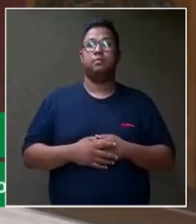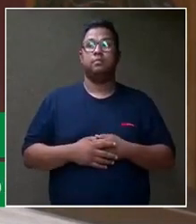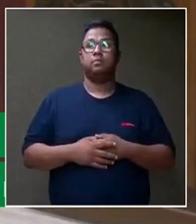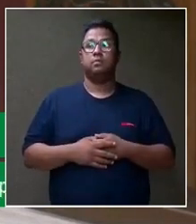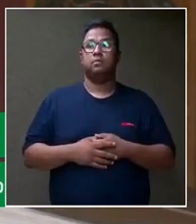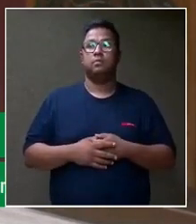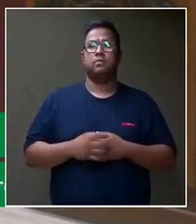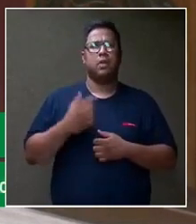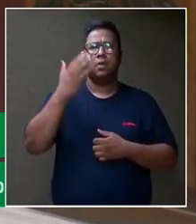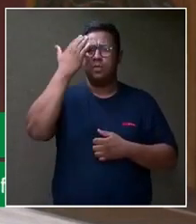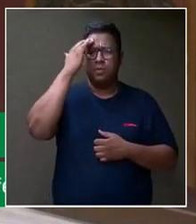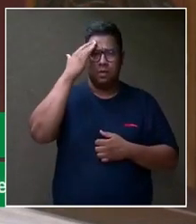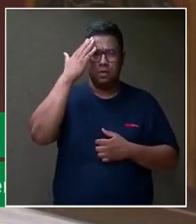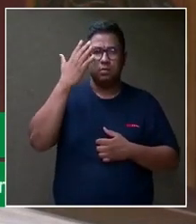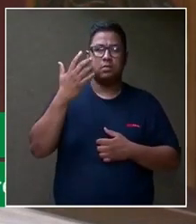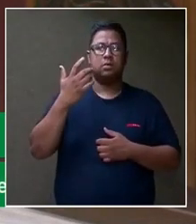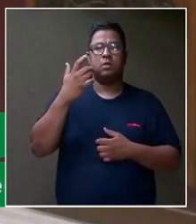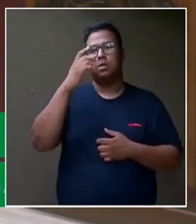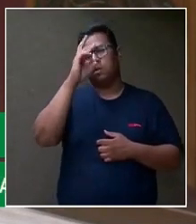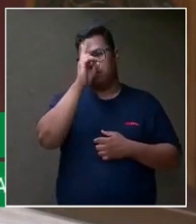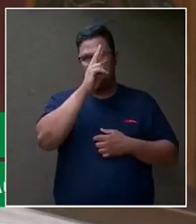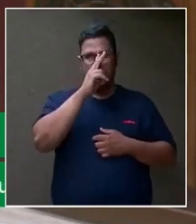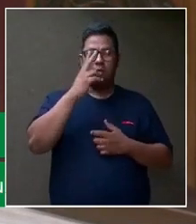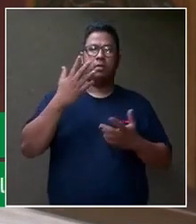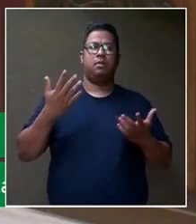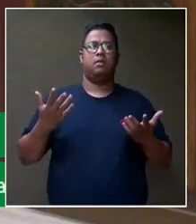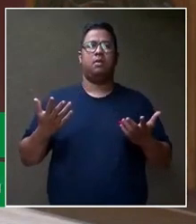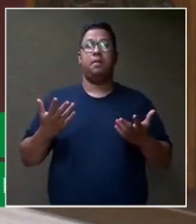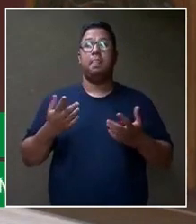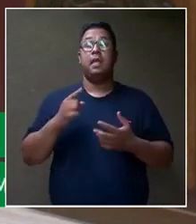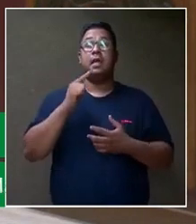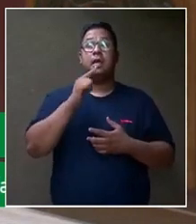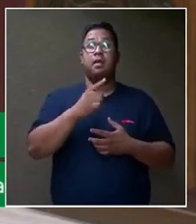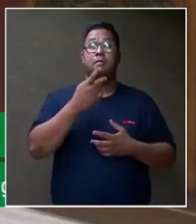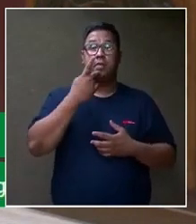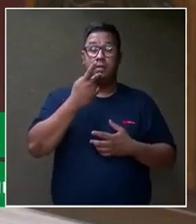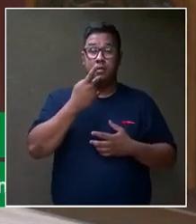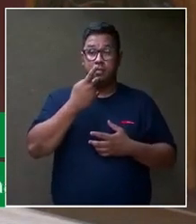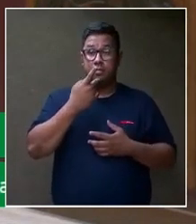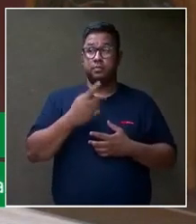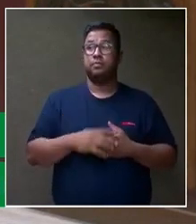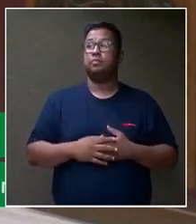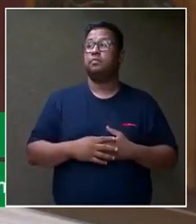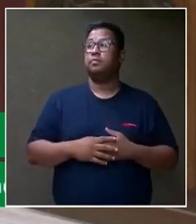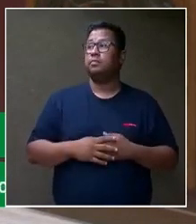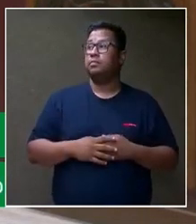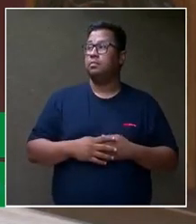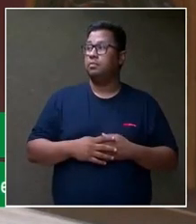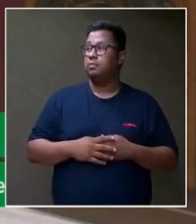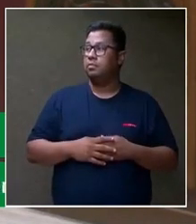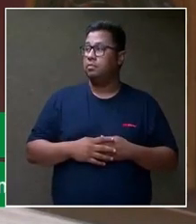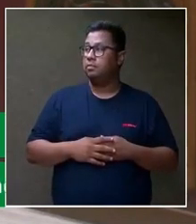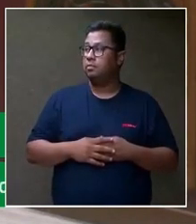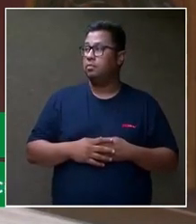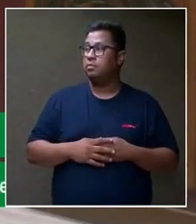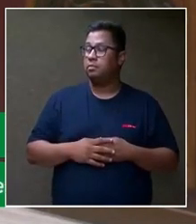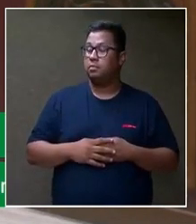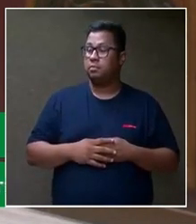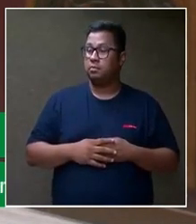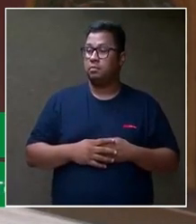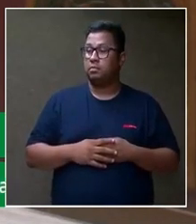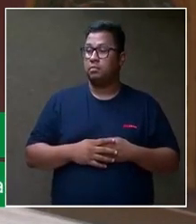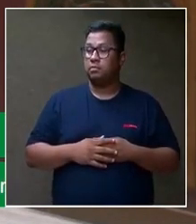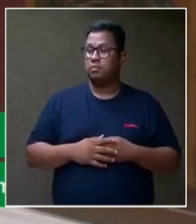aí você falou, eu não entendi, eu tô porre. 17h28 foi quando ele teclou para você, dizendo assim,